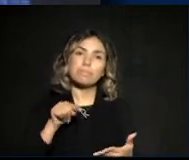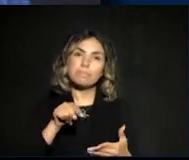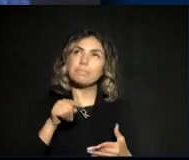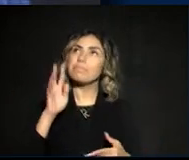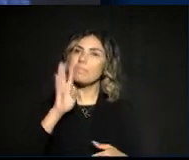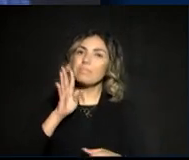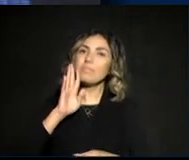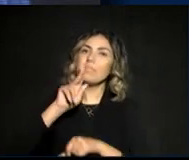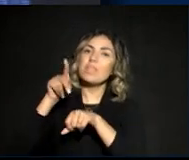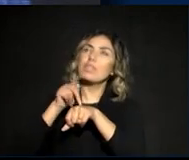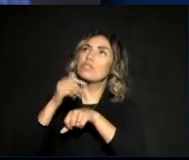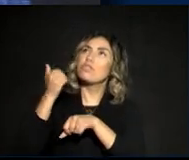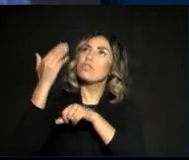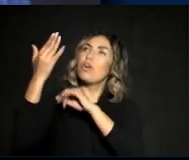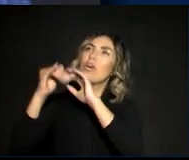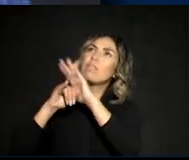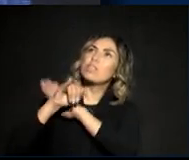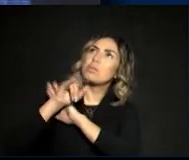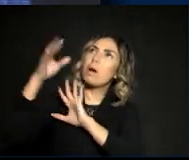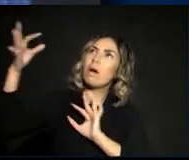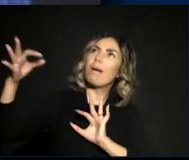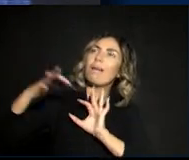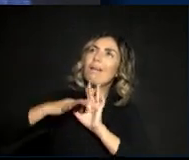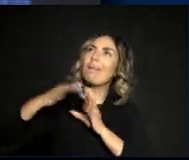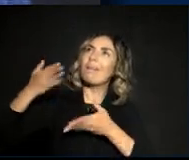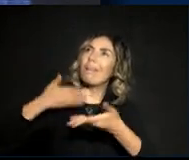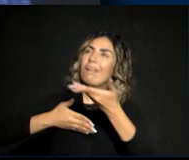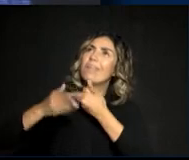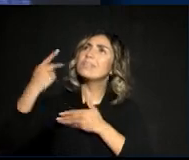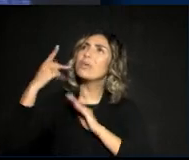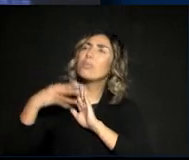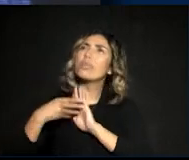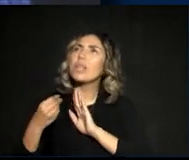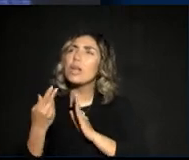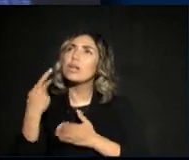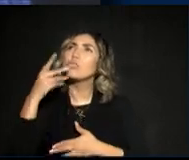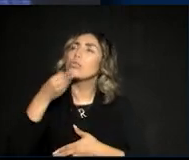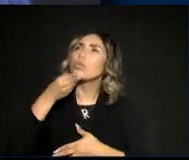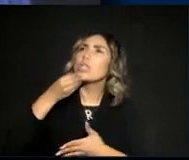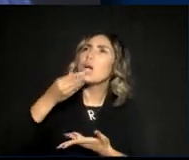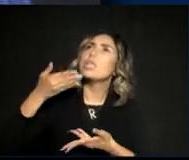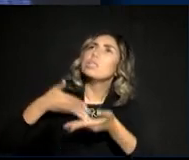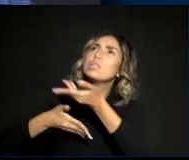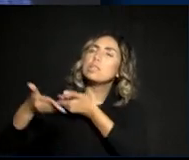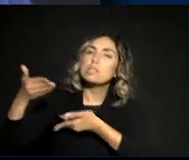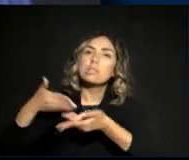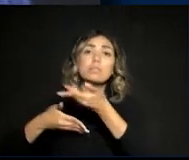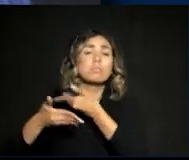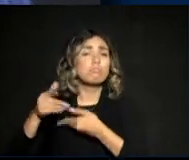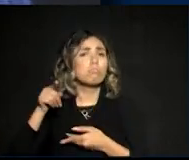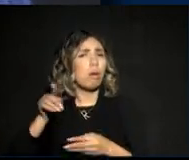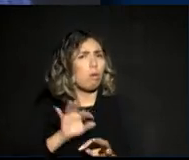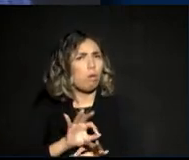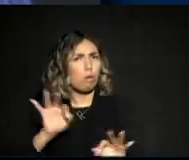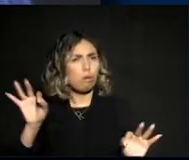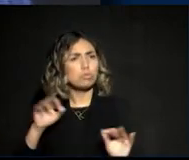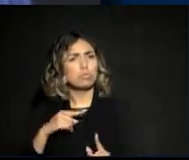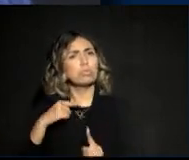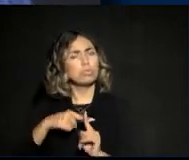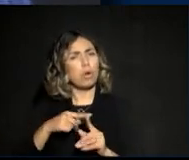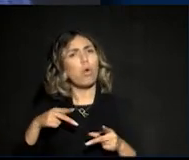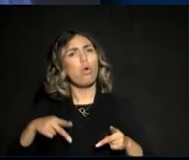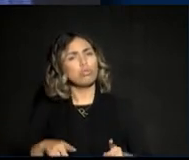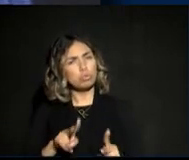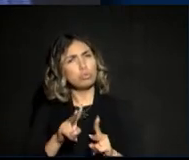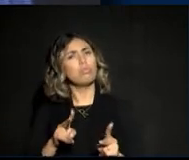interação com o investidor estrangeiro mostrando o modelo mostrando Fortaleza oportunidade ela é benéfica tem